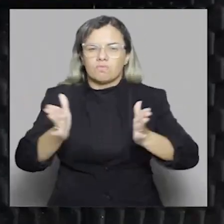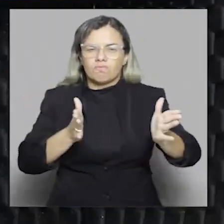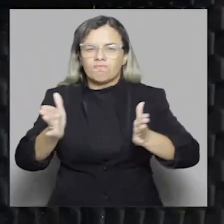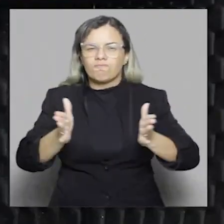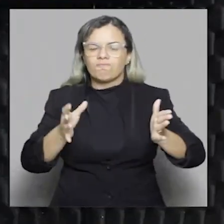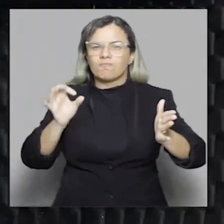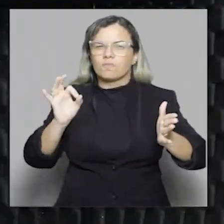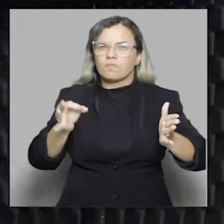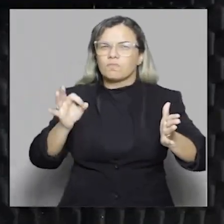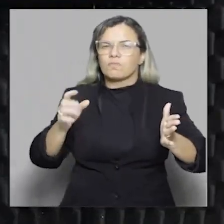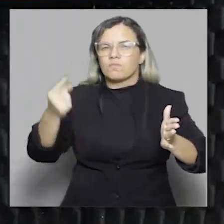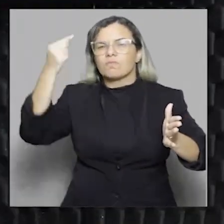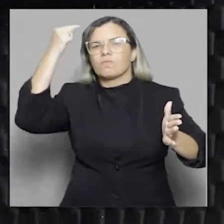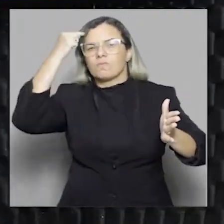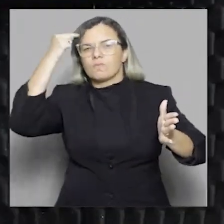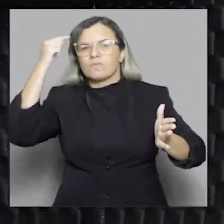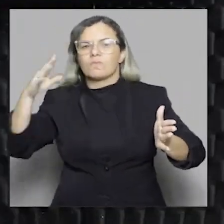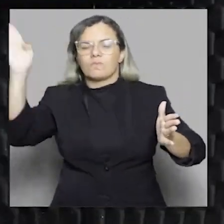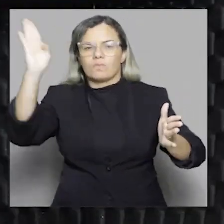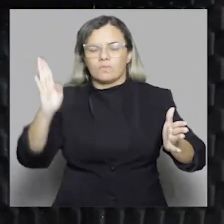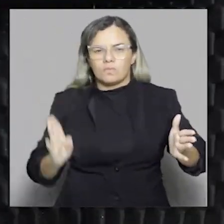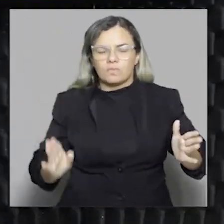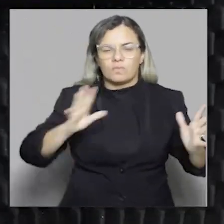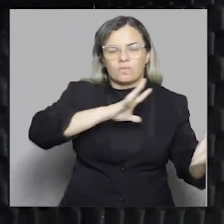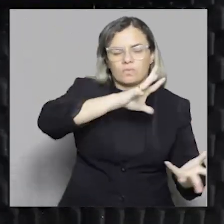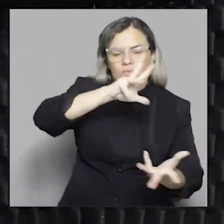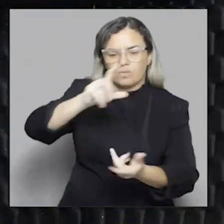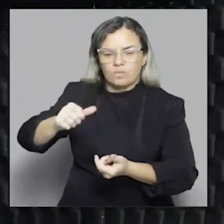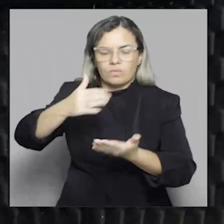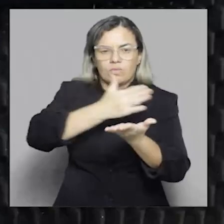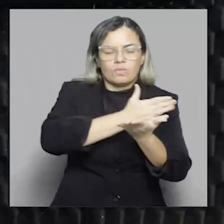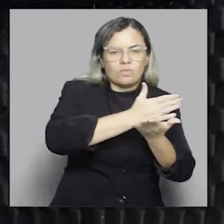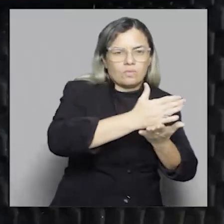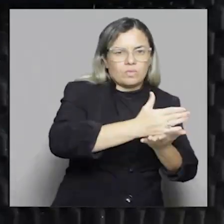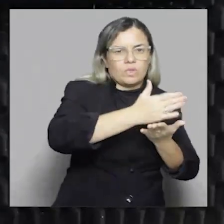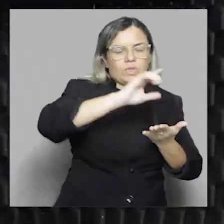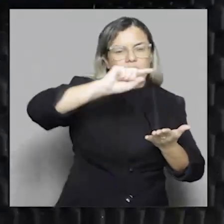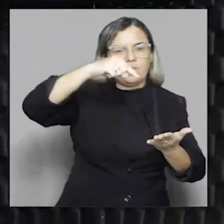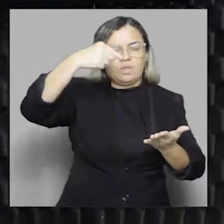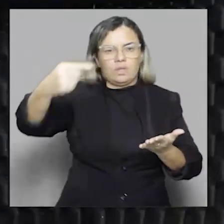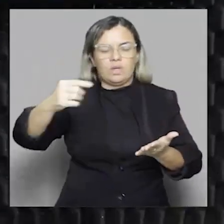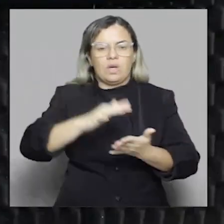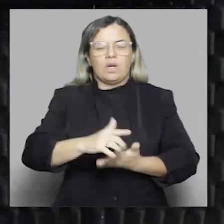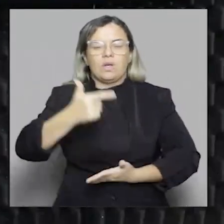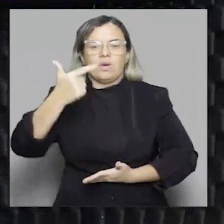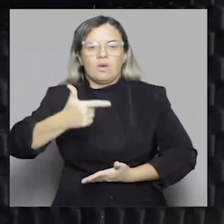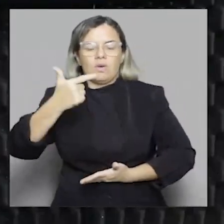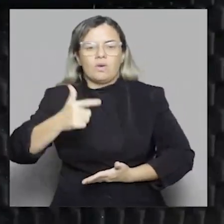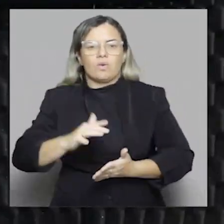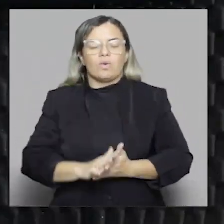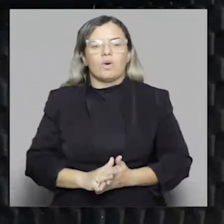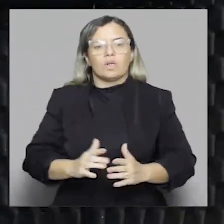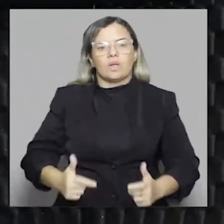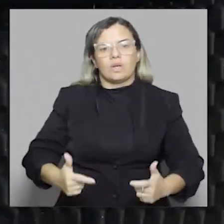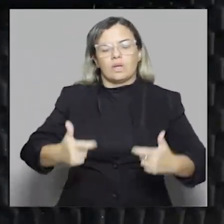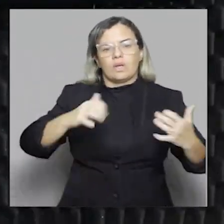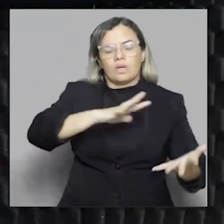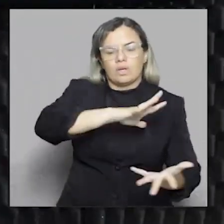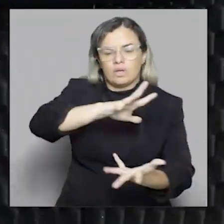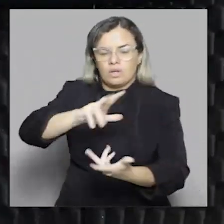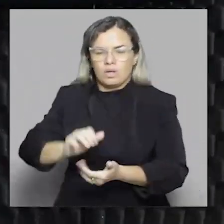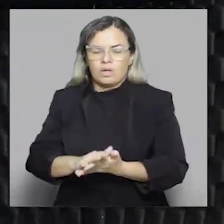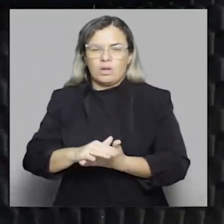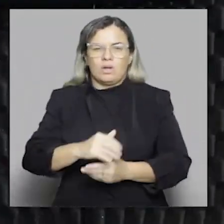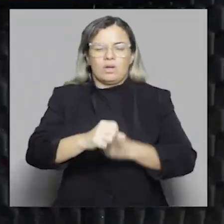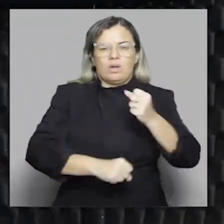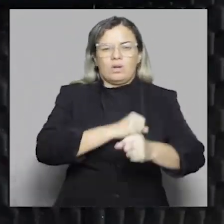pontual, nós diríamos que no Brasil e no mundo ela começa logo após a Segunda Guerra Mundial. Então, de